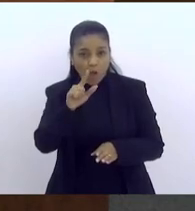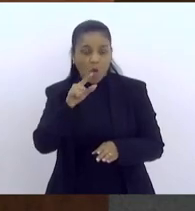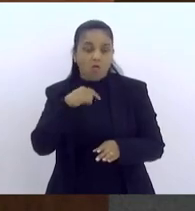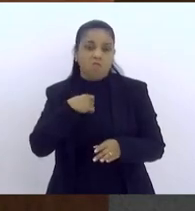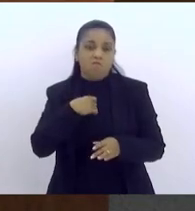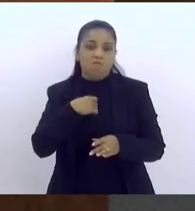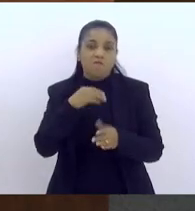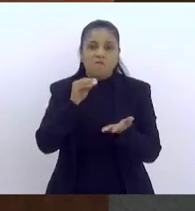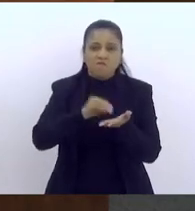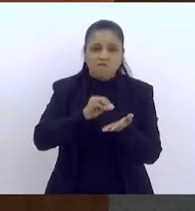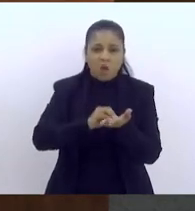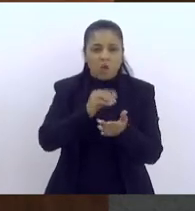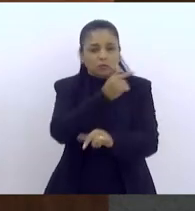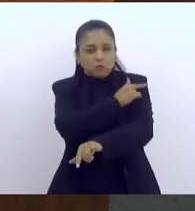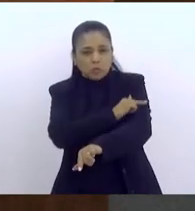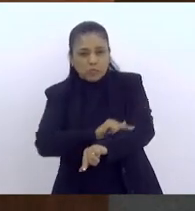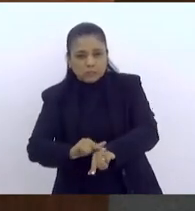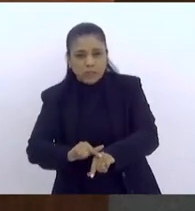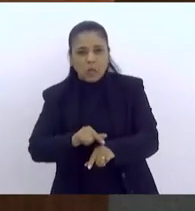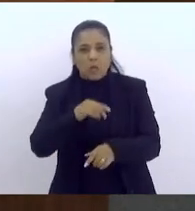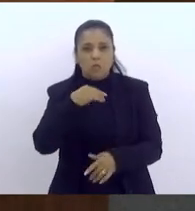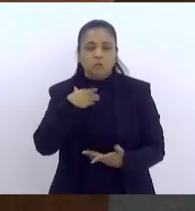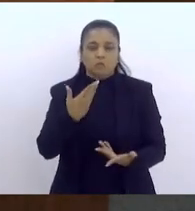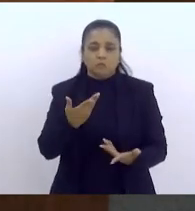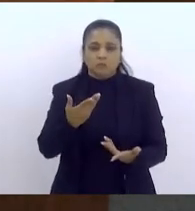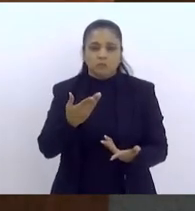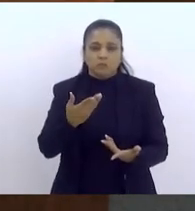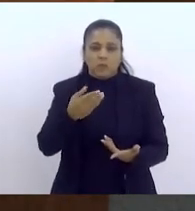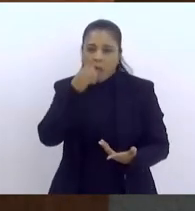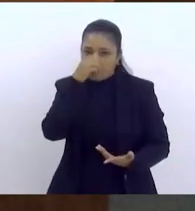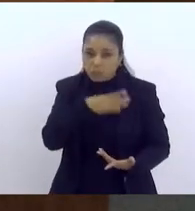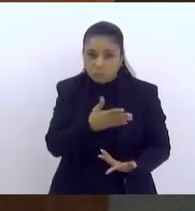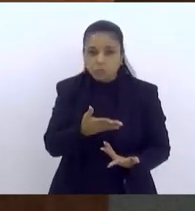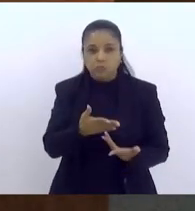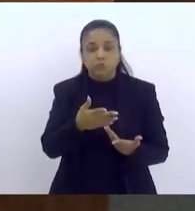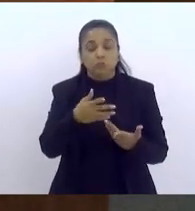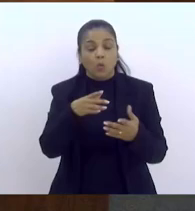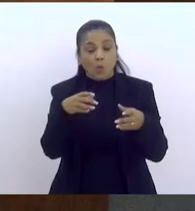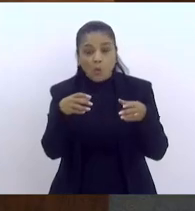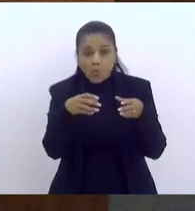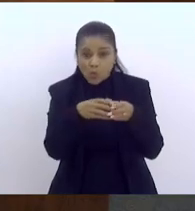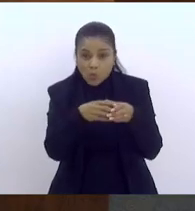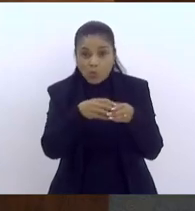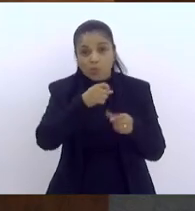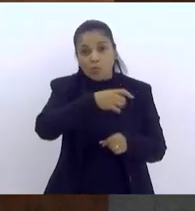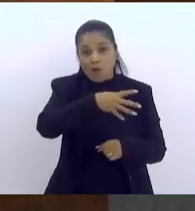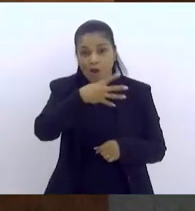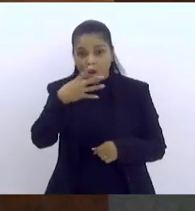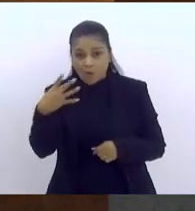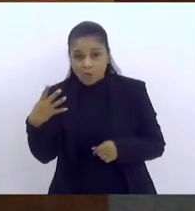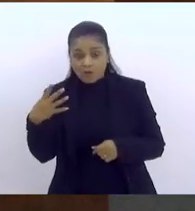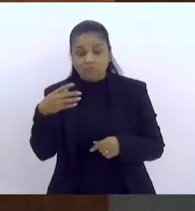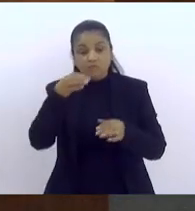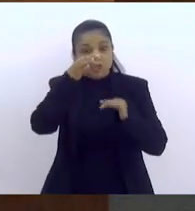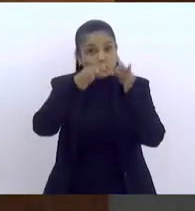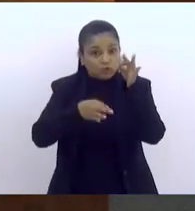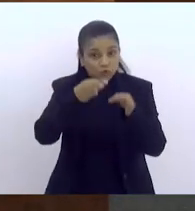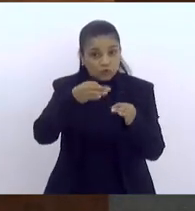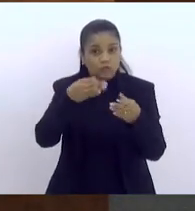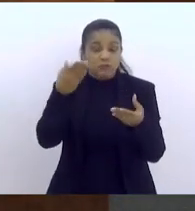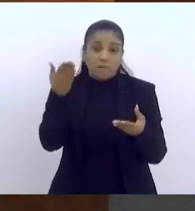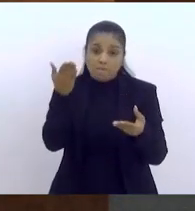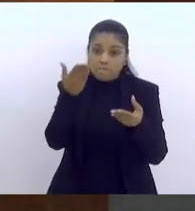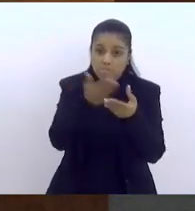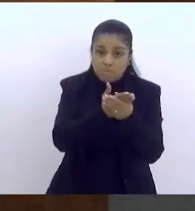de educação, e o Grupo Arco-Íris foi um dos grupos que, na justiça, fez Jair Bolsonaro ser condenado